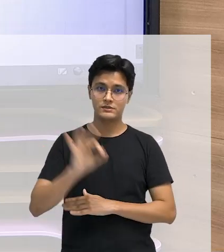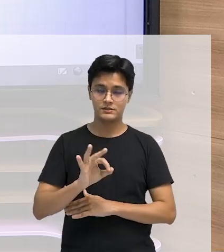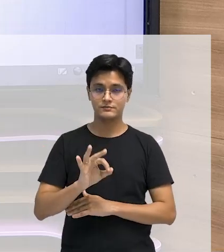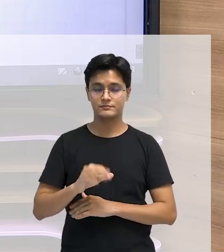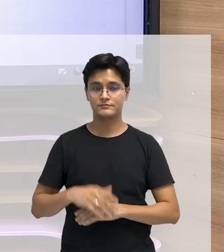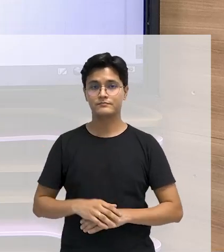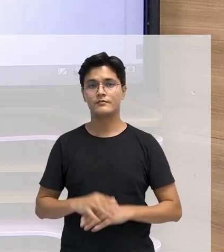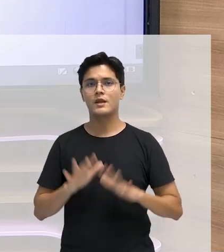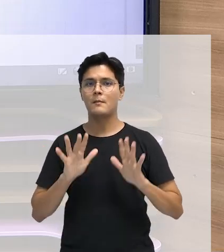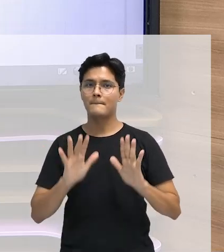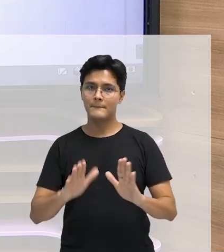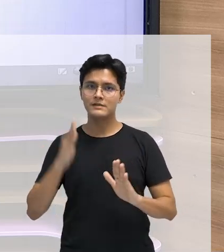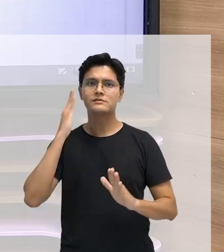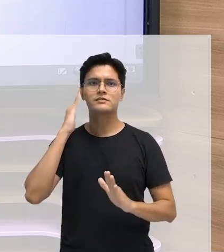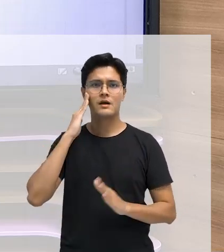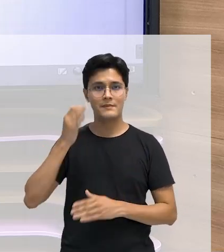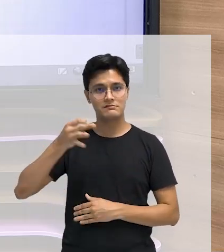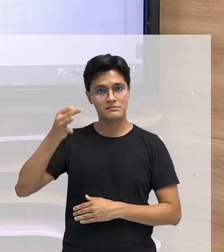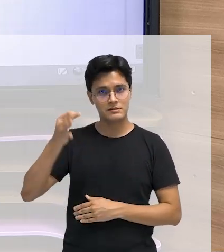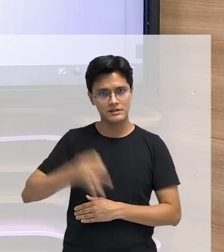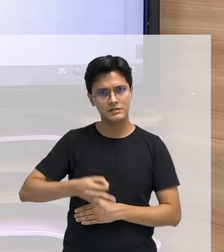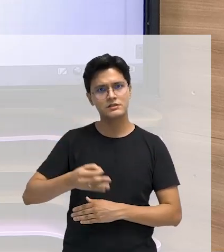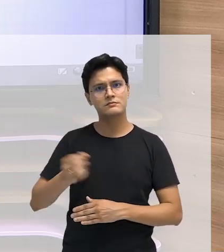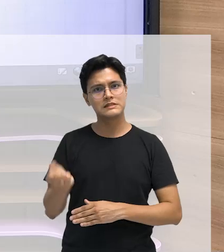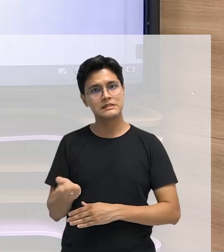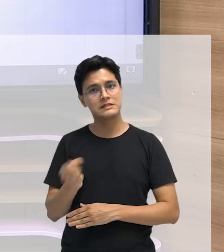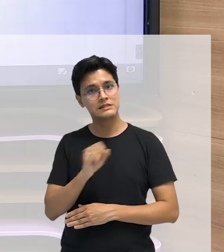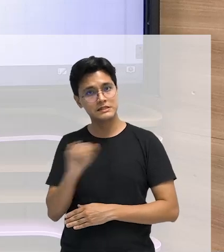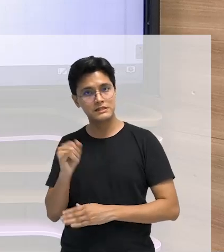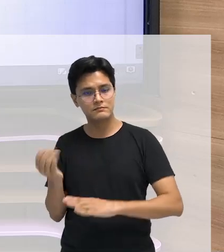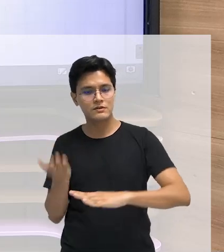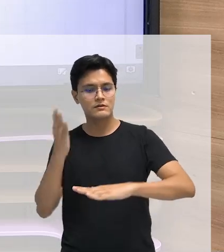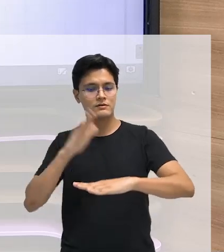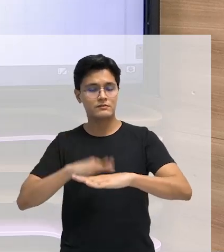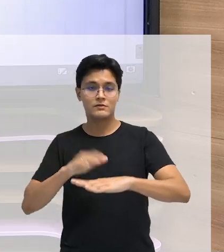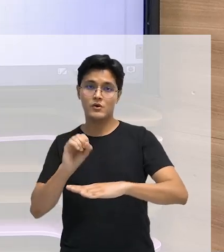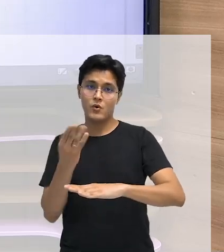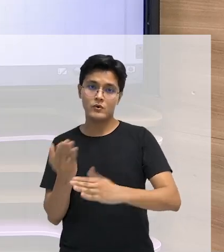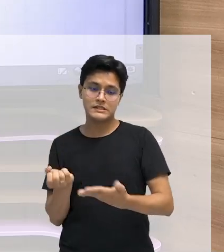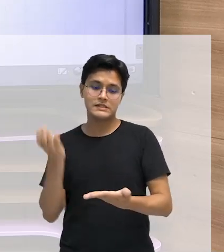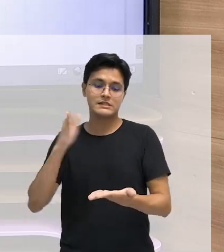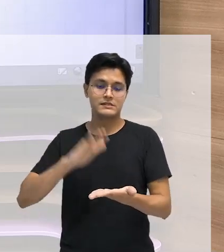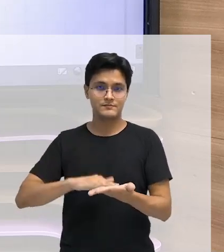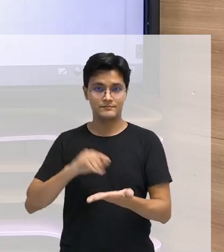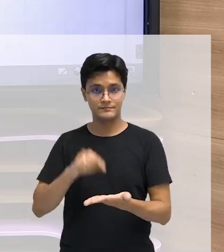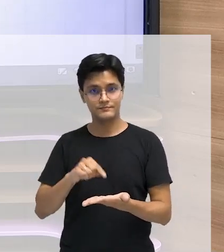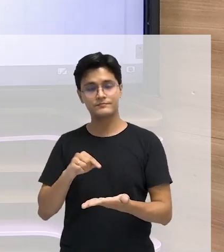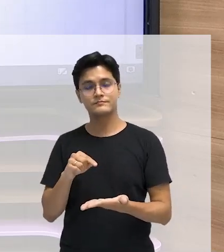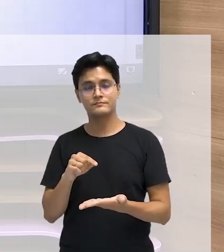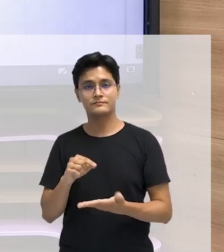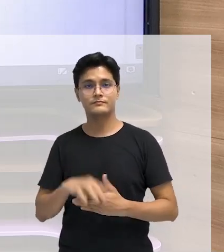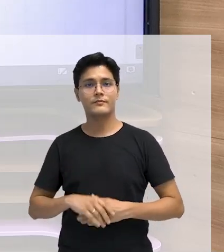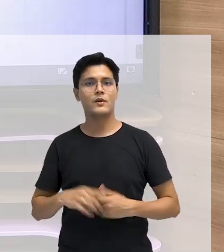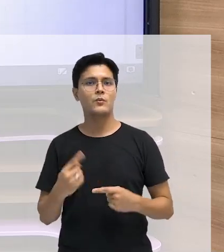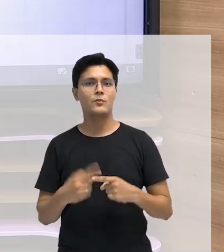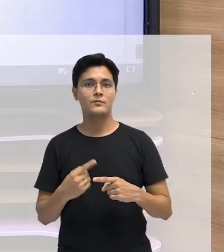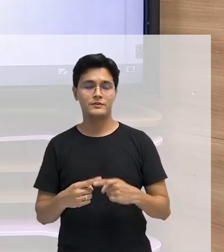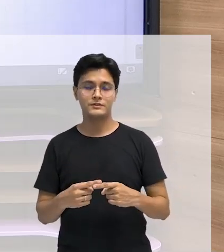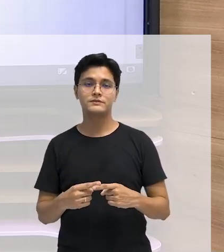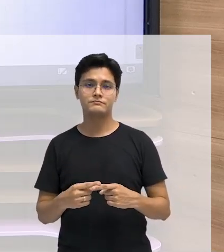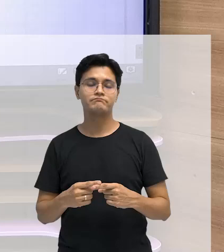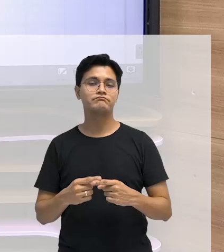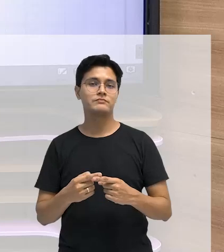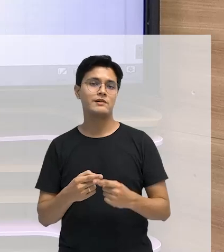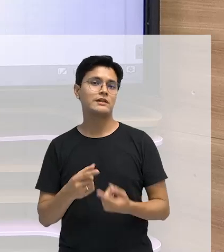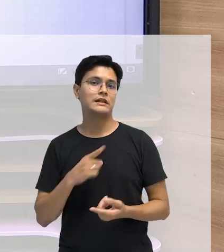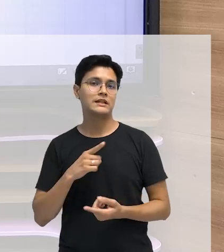Mas prever de forma acertada, 100%, nós não temos. Por quê? Porque como se trata